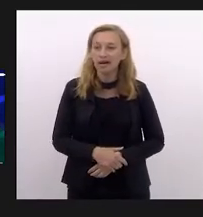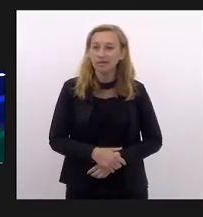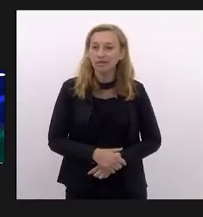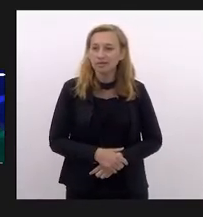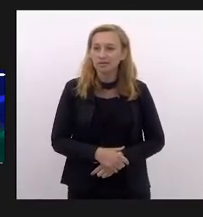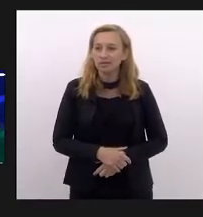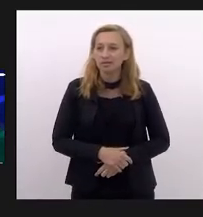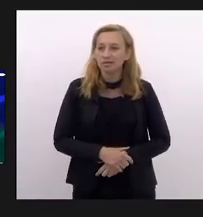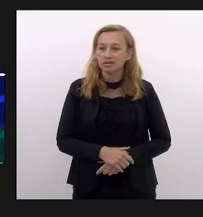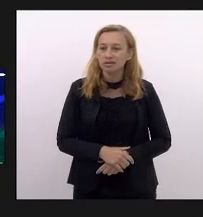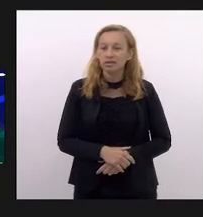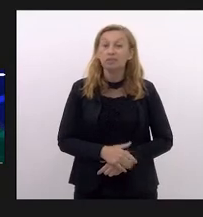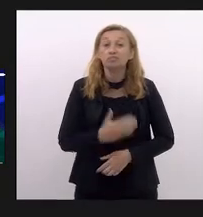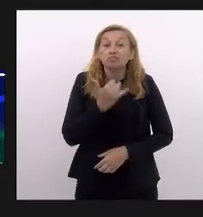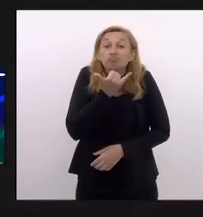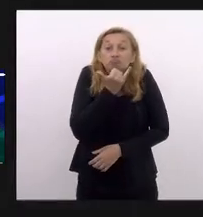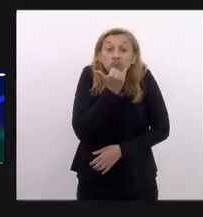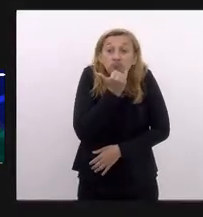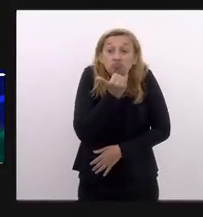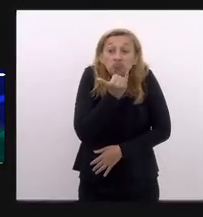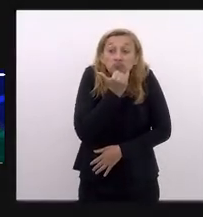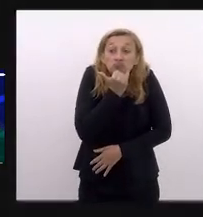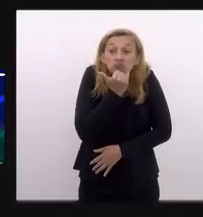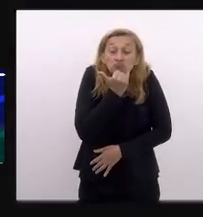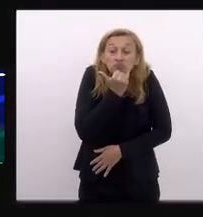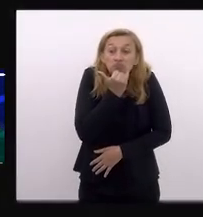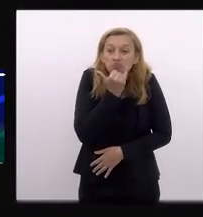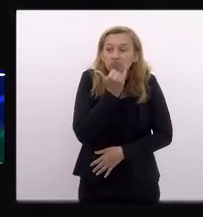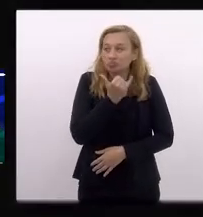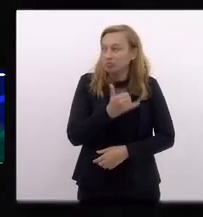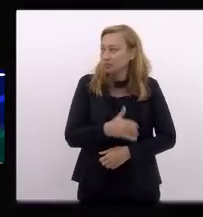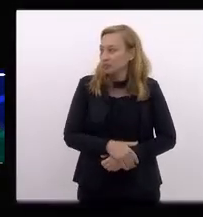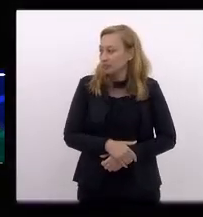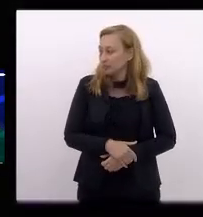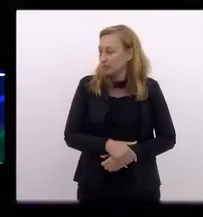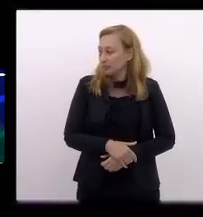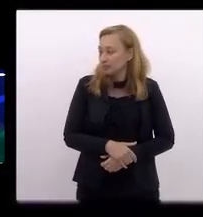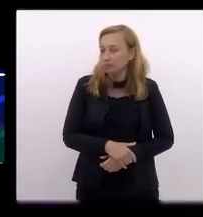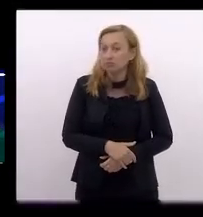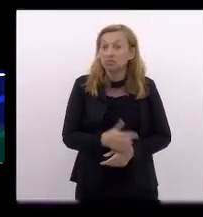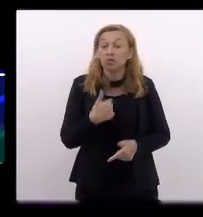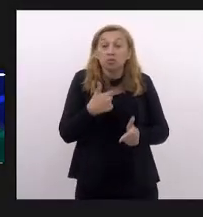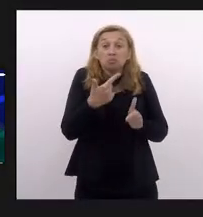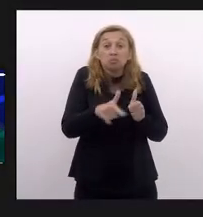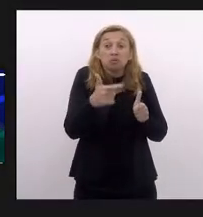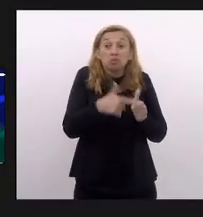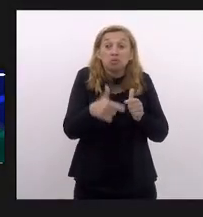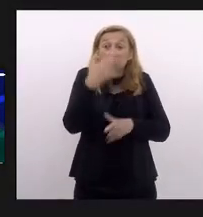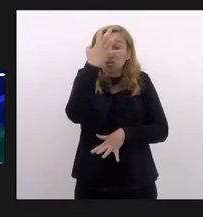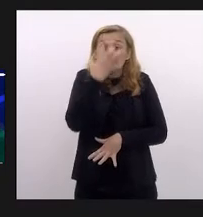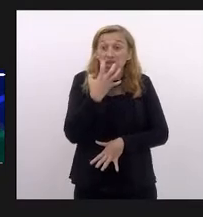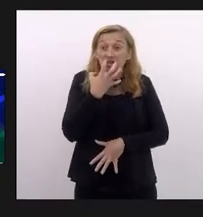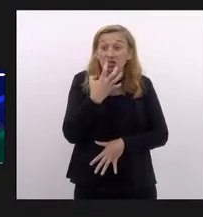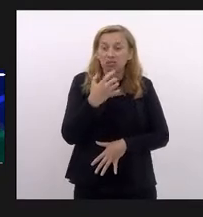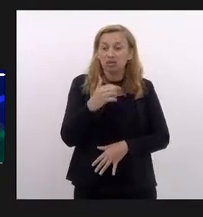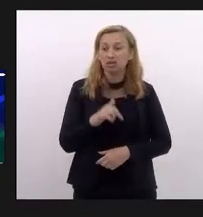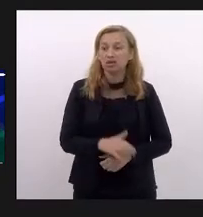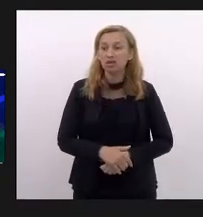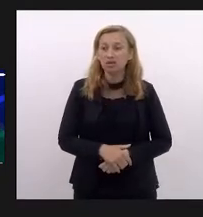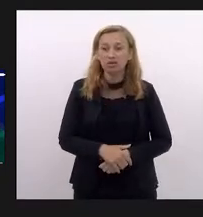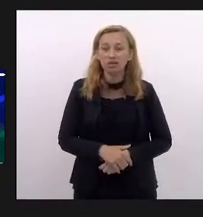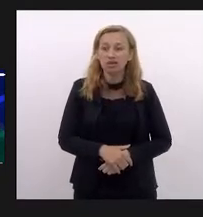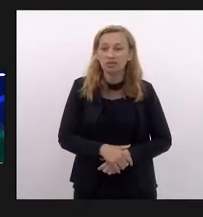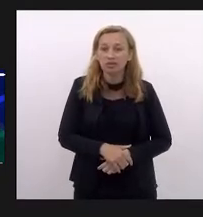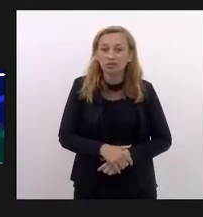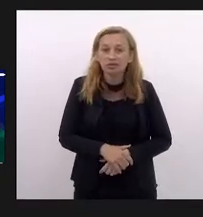primeiro eu queria me desculpar ou não tá presente eu tô com um problema sério aqui no meu filho